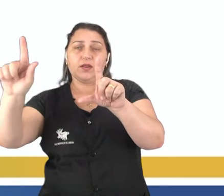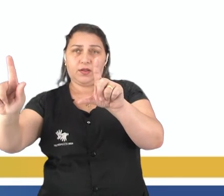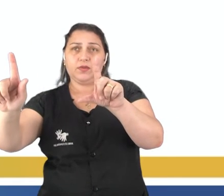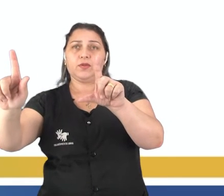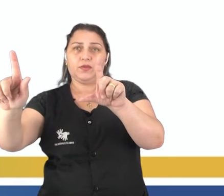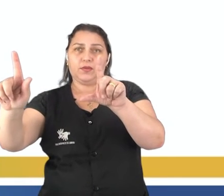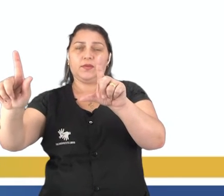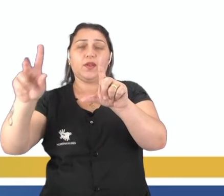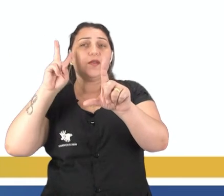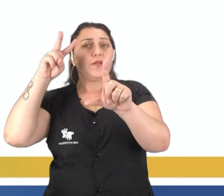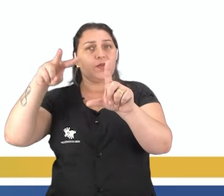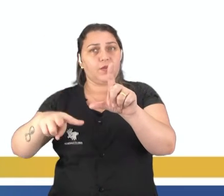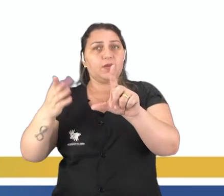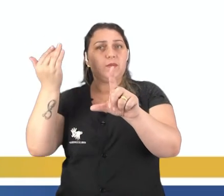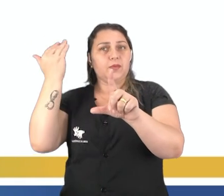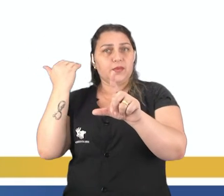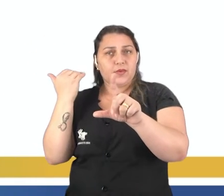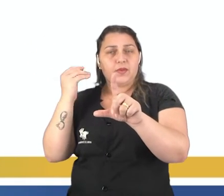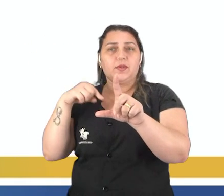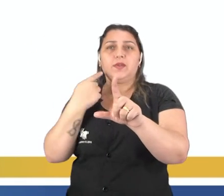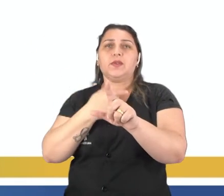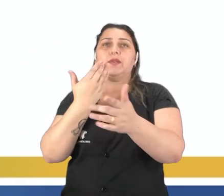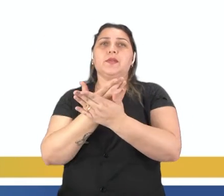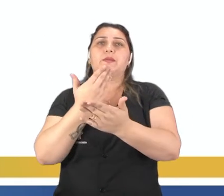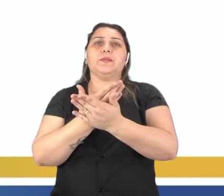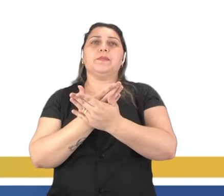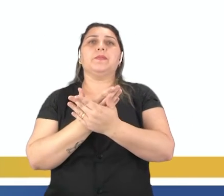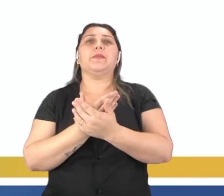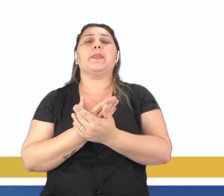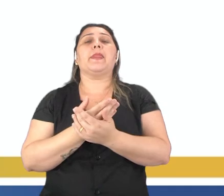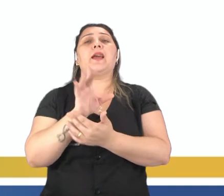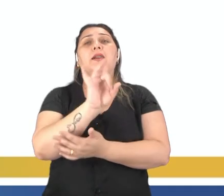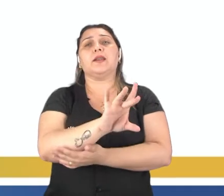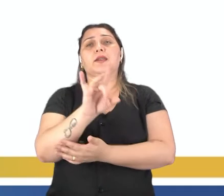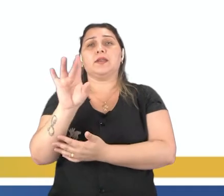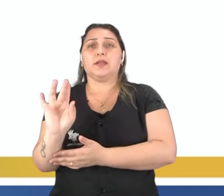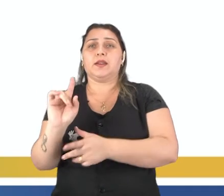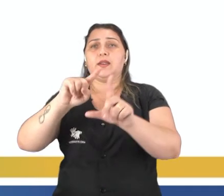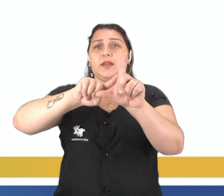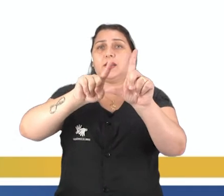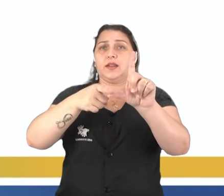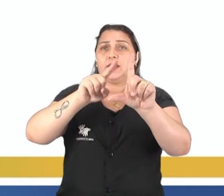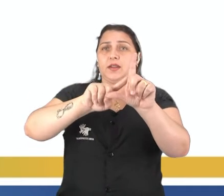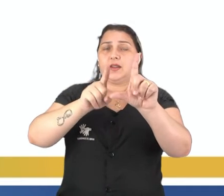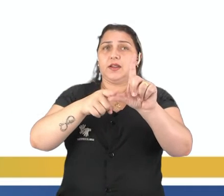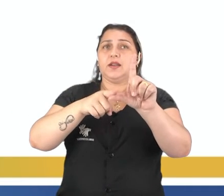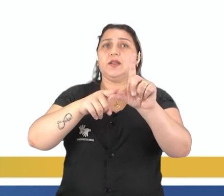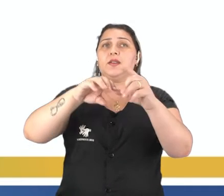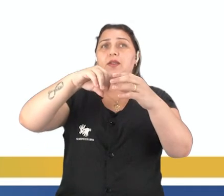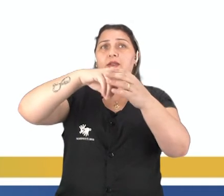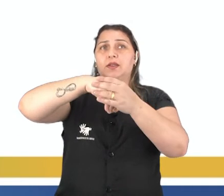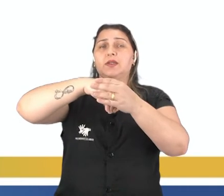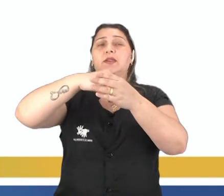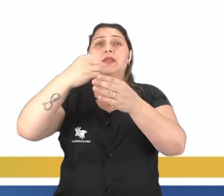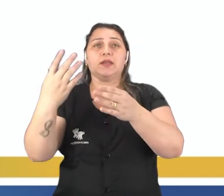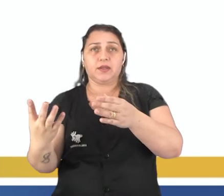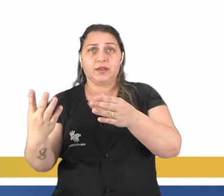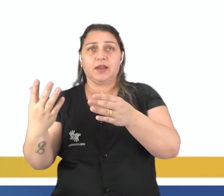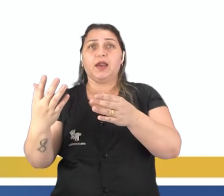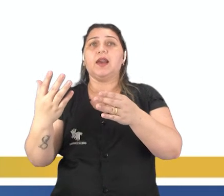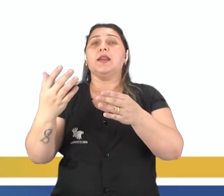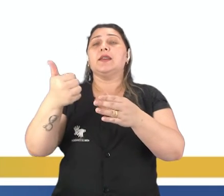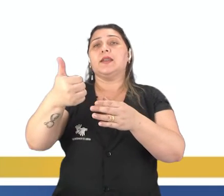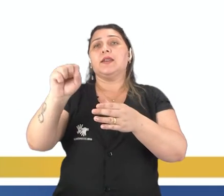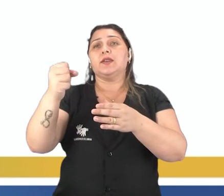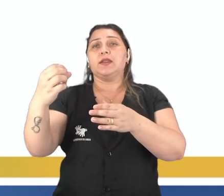135 graus, como nós vimos aí anteriormente aqui na nossa aula. Então, cada ângulo externo mede 180 menos 135,